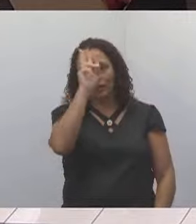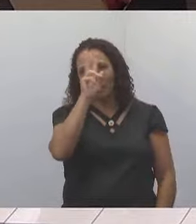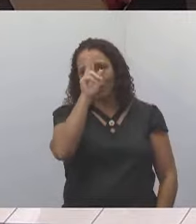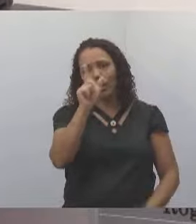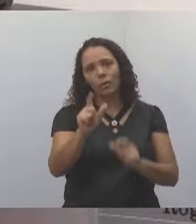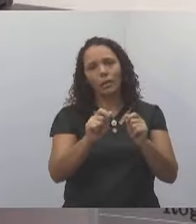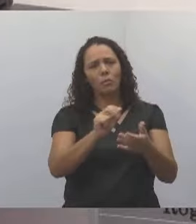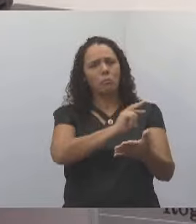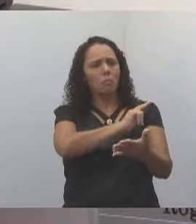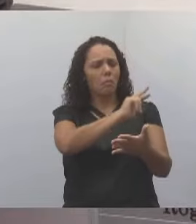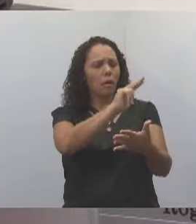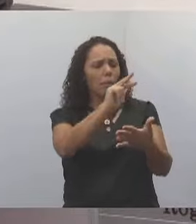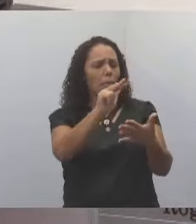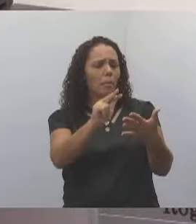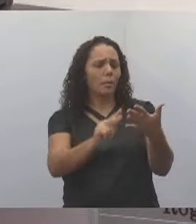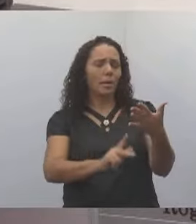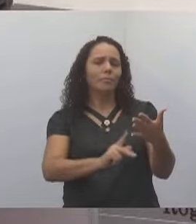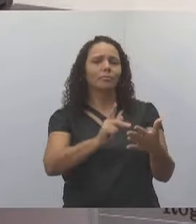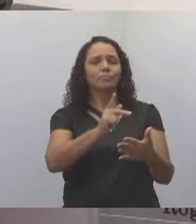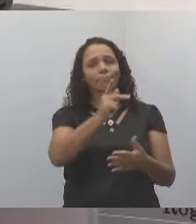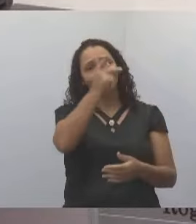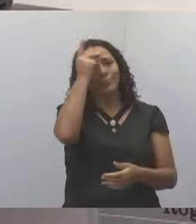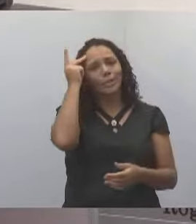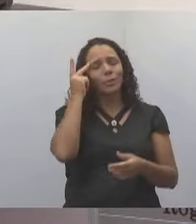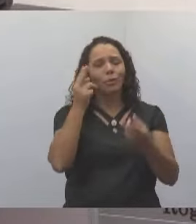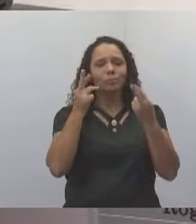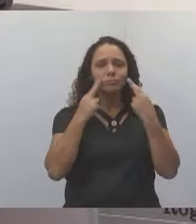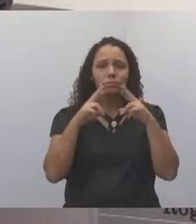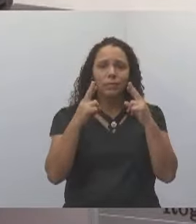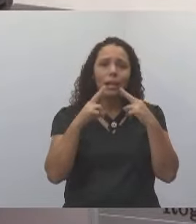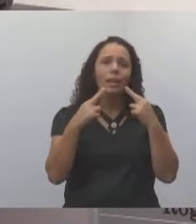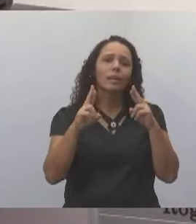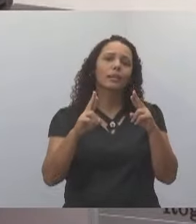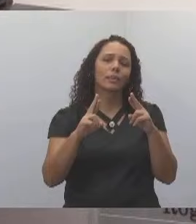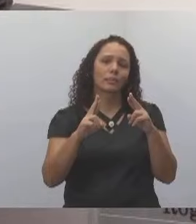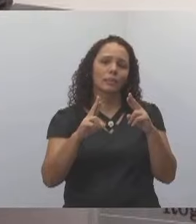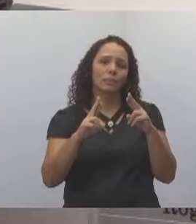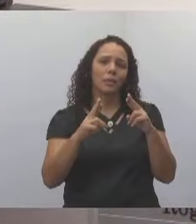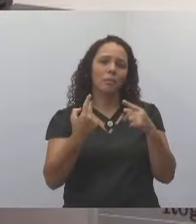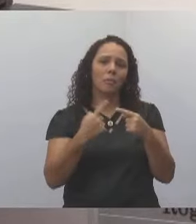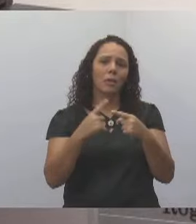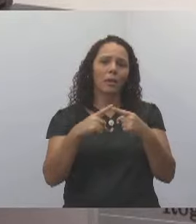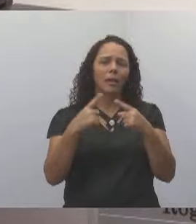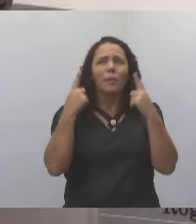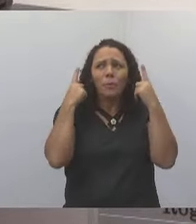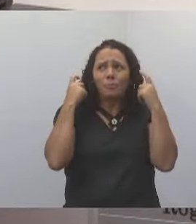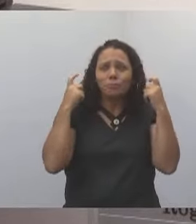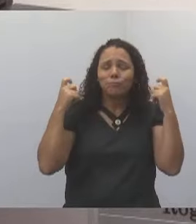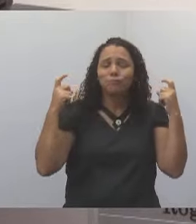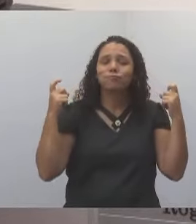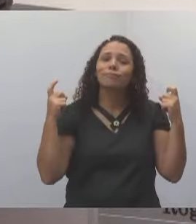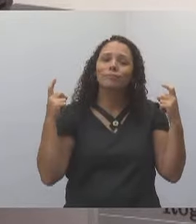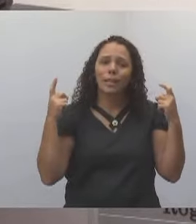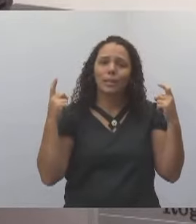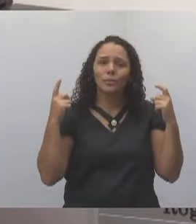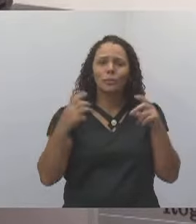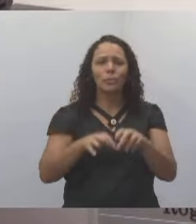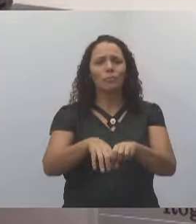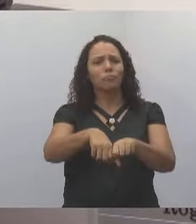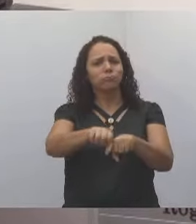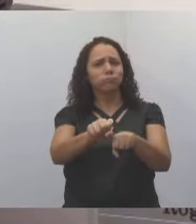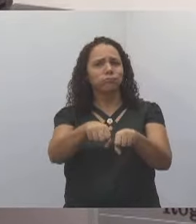várias pessoas que reclamam com respeito ao barulho que é causado pelas